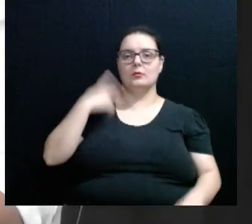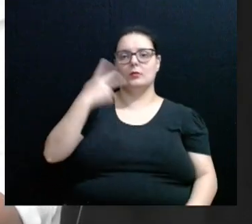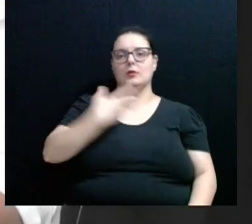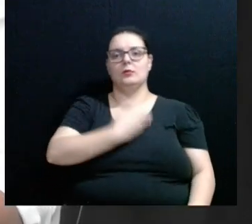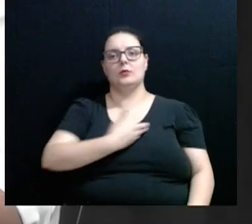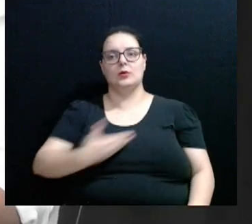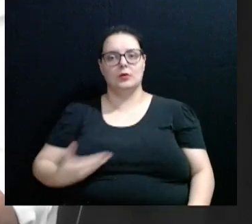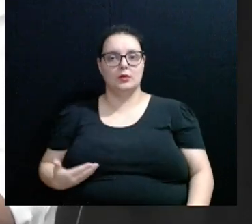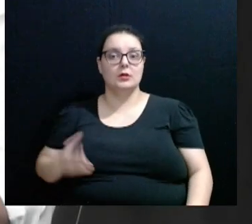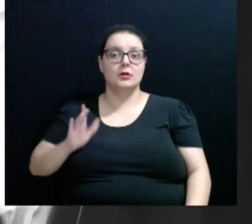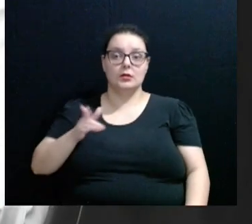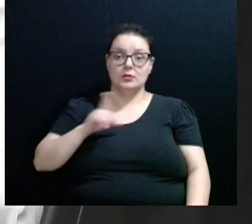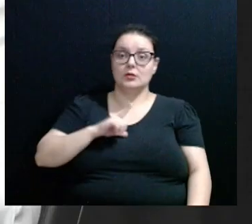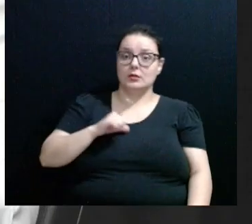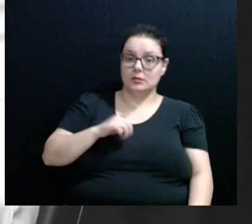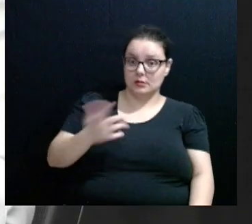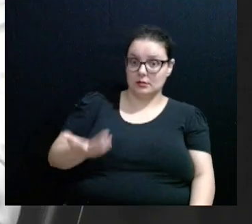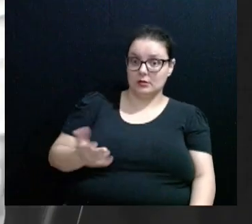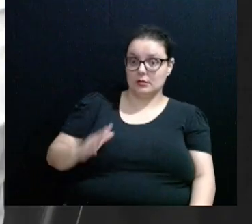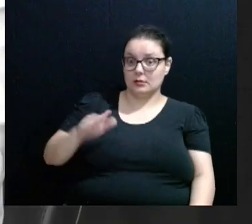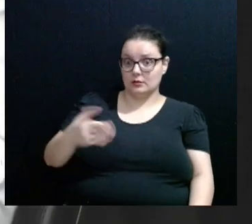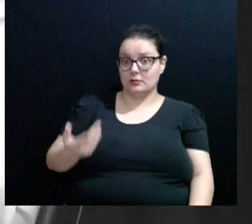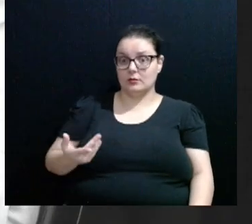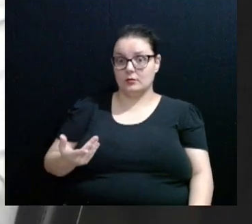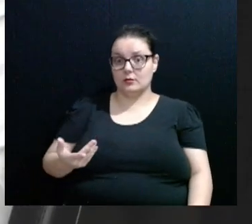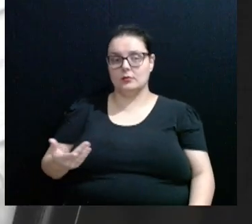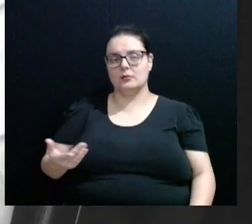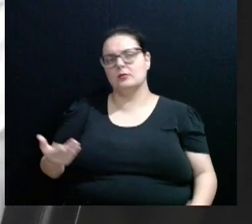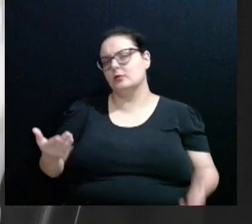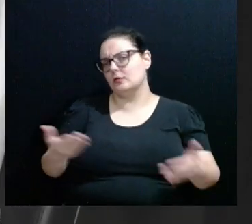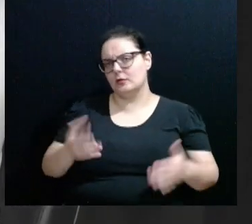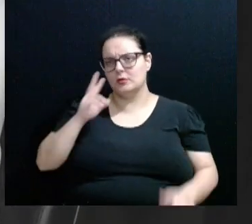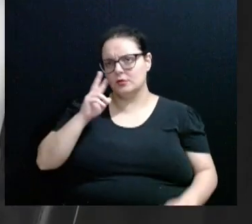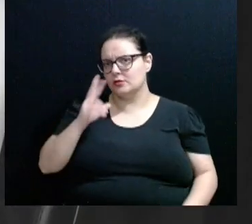que já existem. Então, quando a gente pega... Hoje eu vi